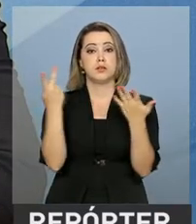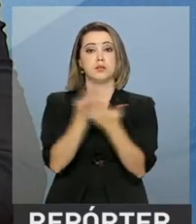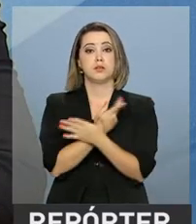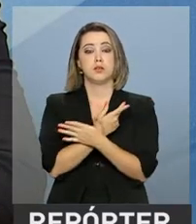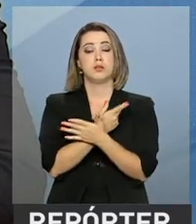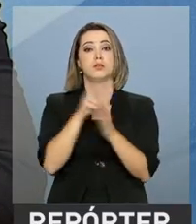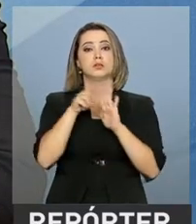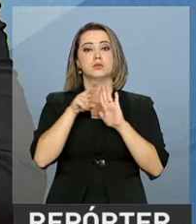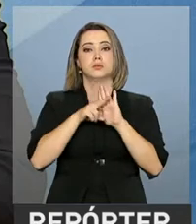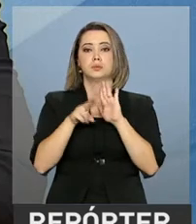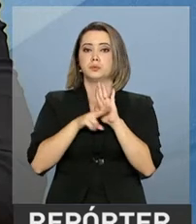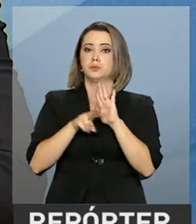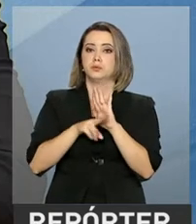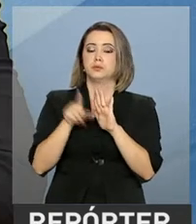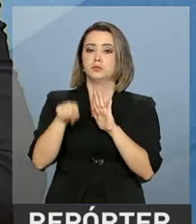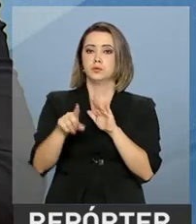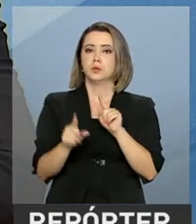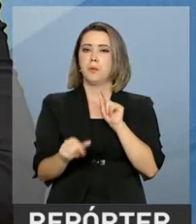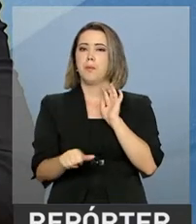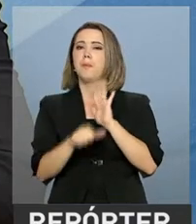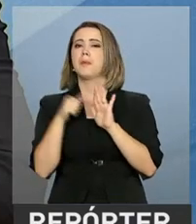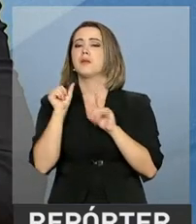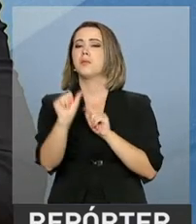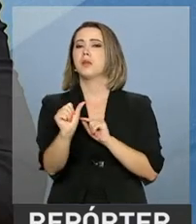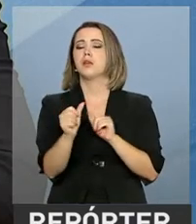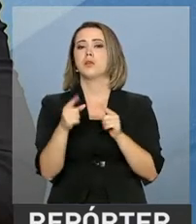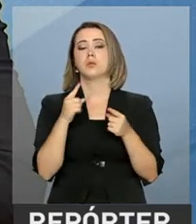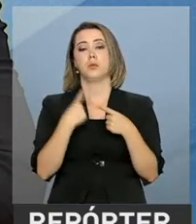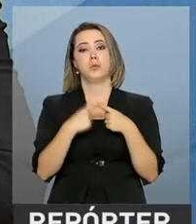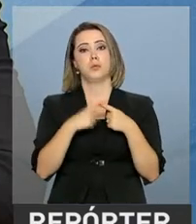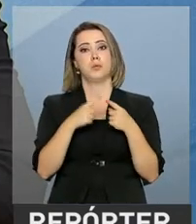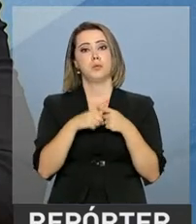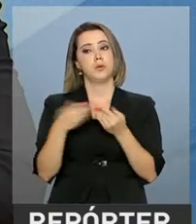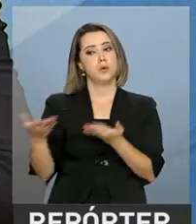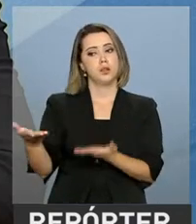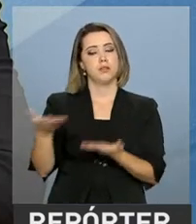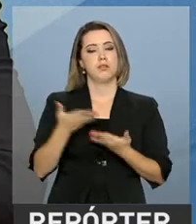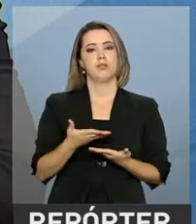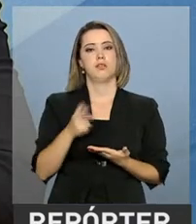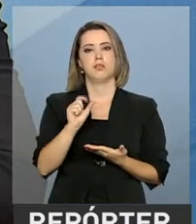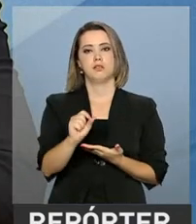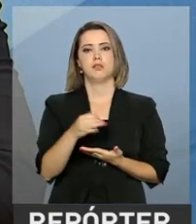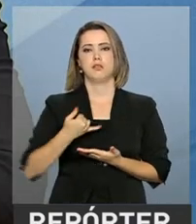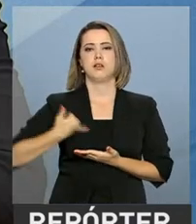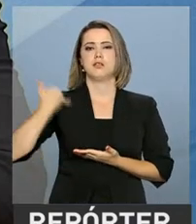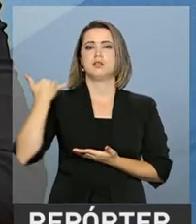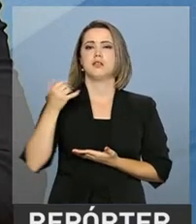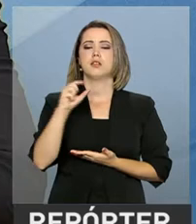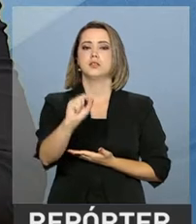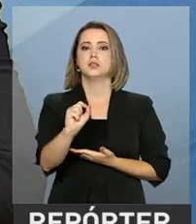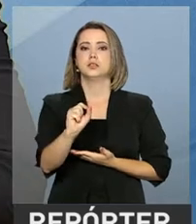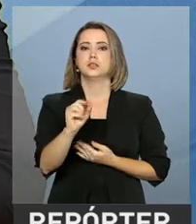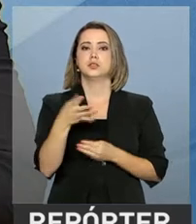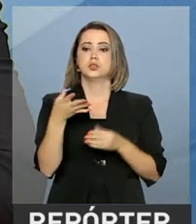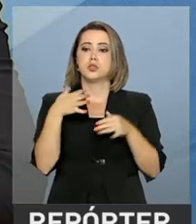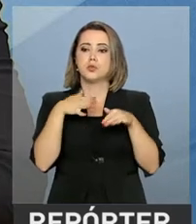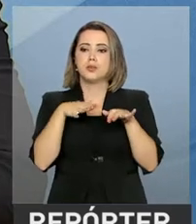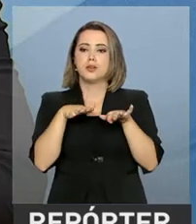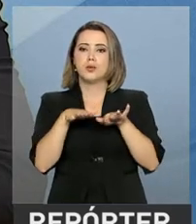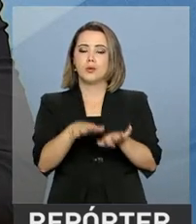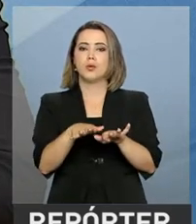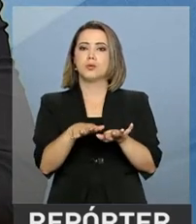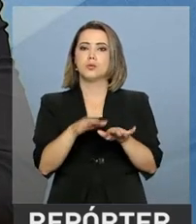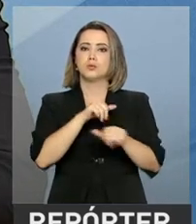elas serão primeiro no sentido de você trazer a idade para inclusão na